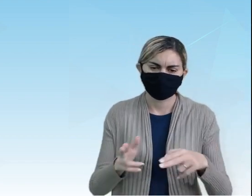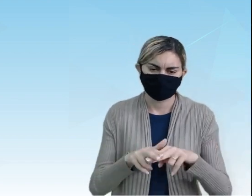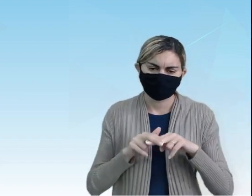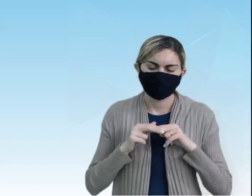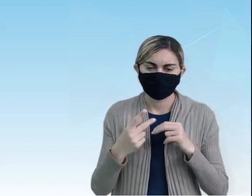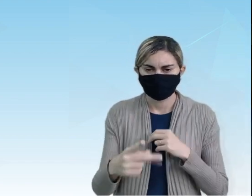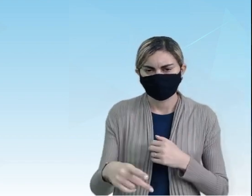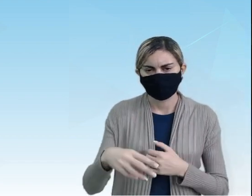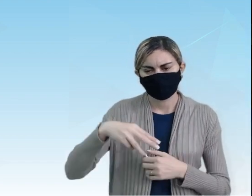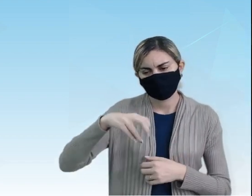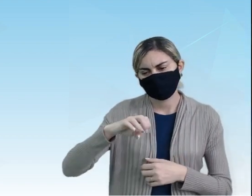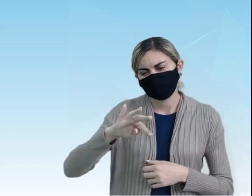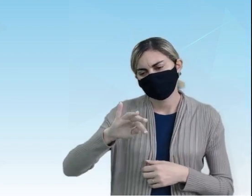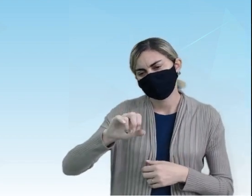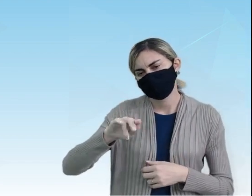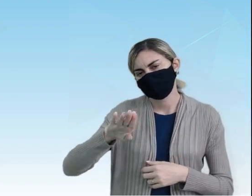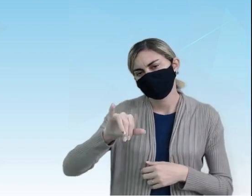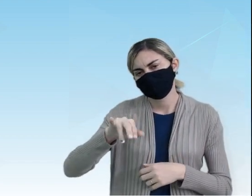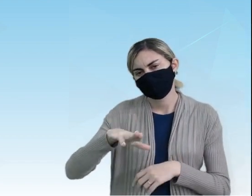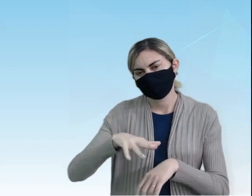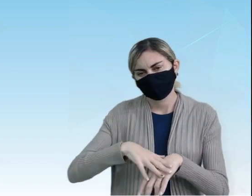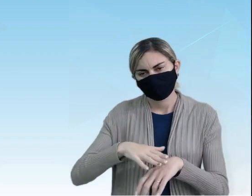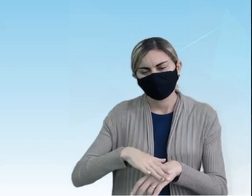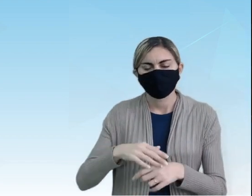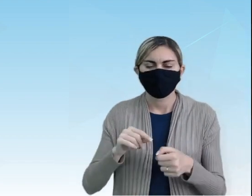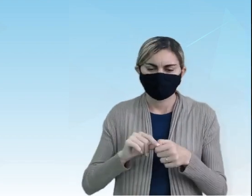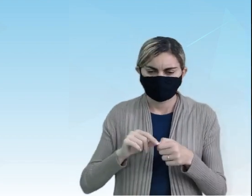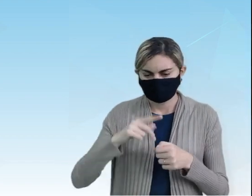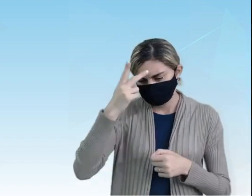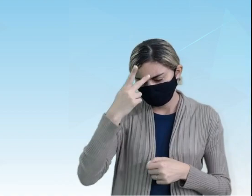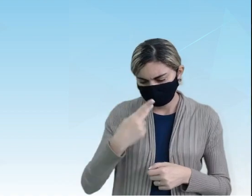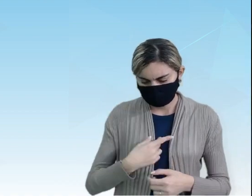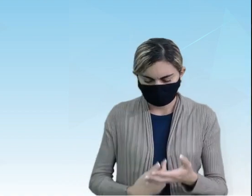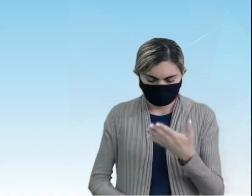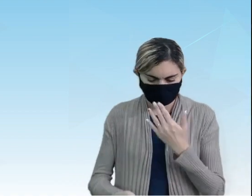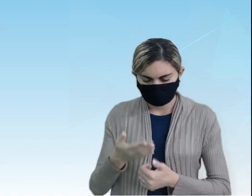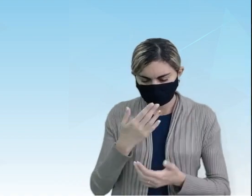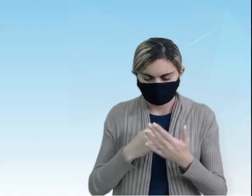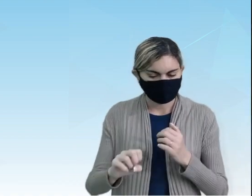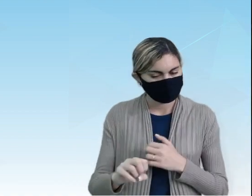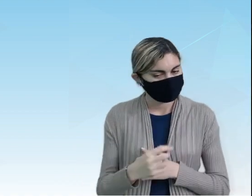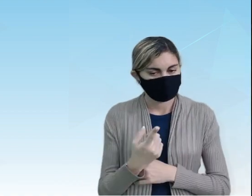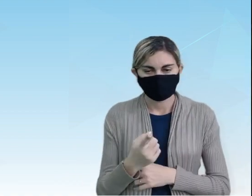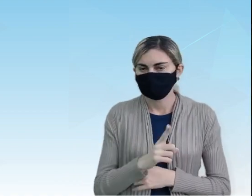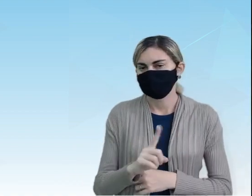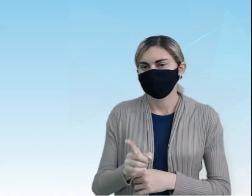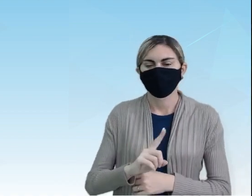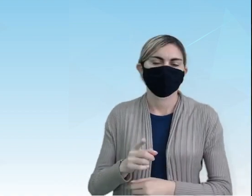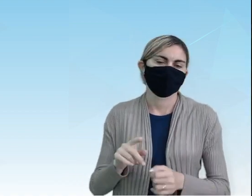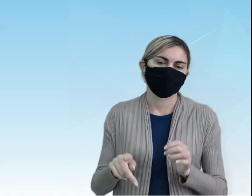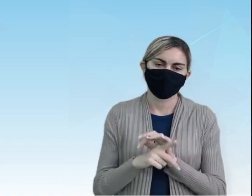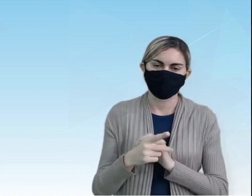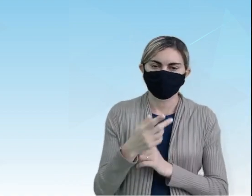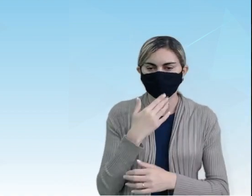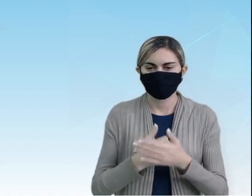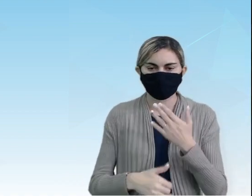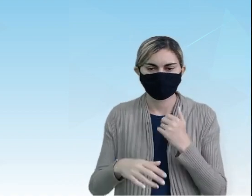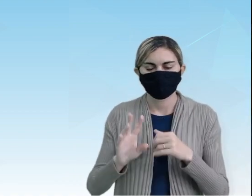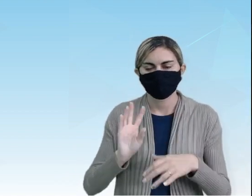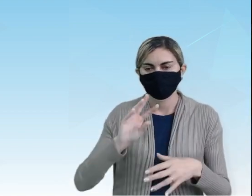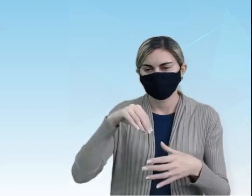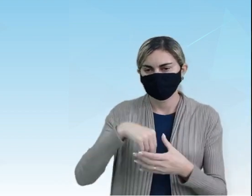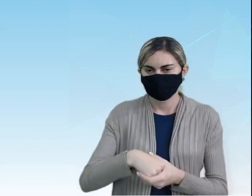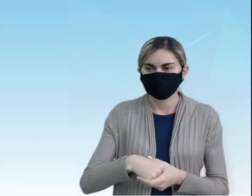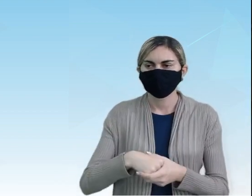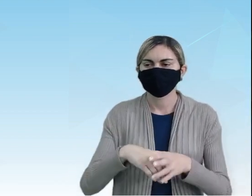seu metabolismo. Se eles podem produzir o seu próprio alimento ou não produzir o seu alimento